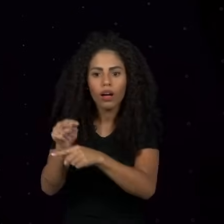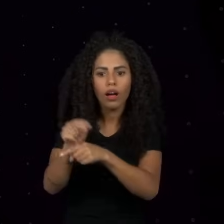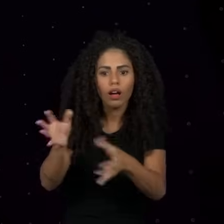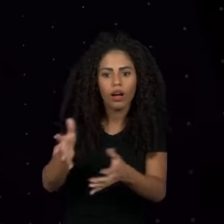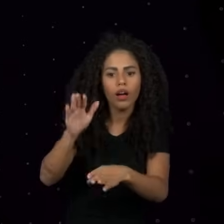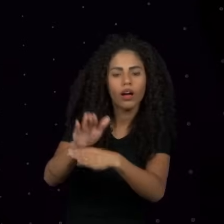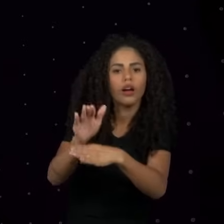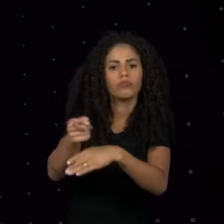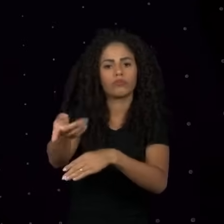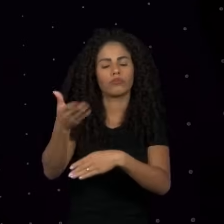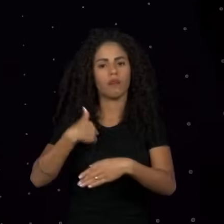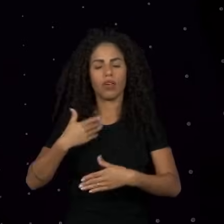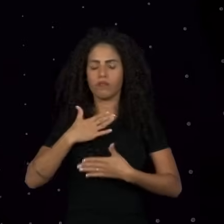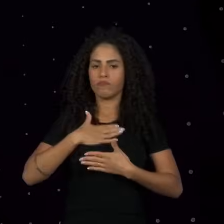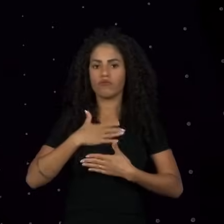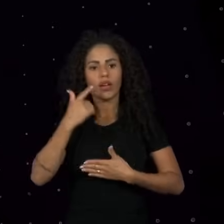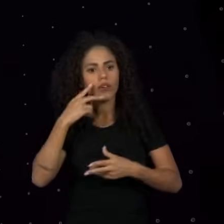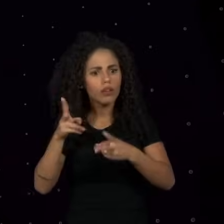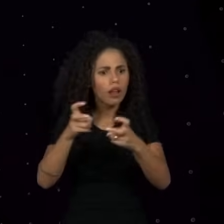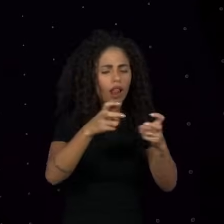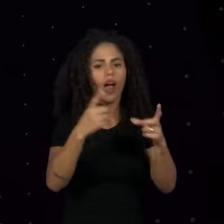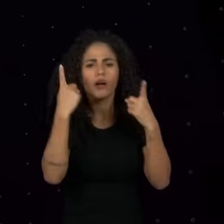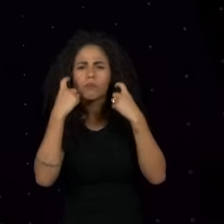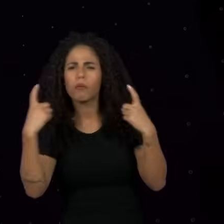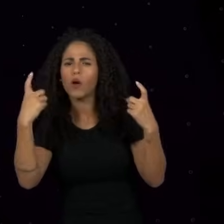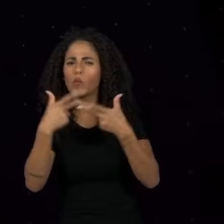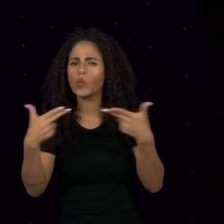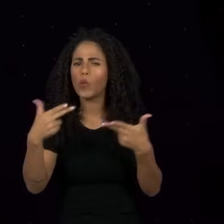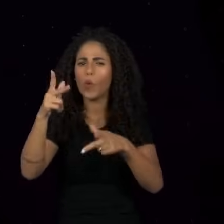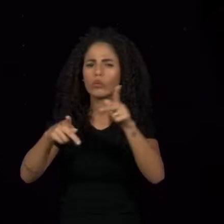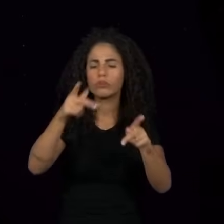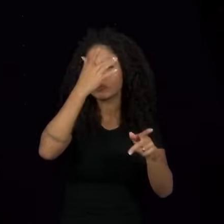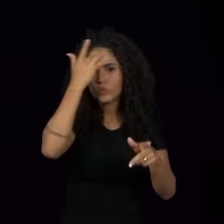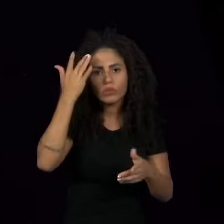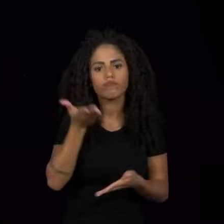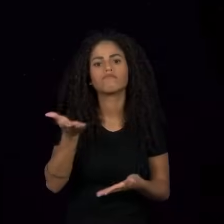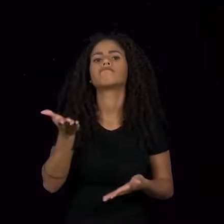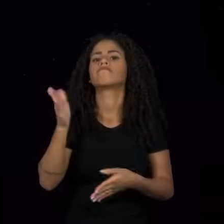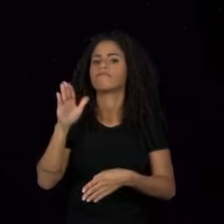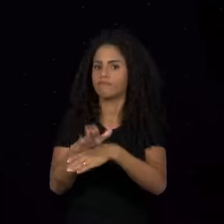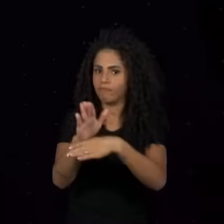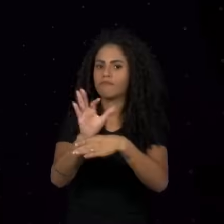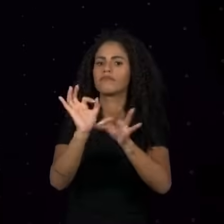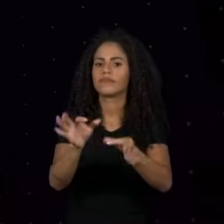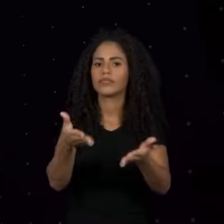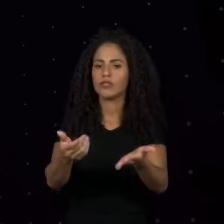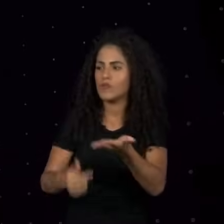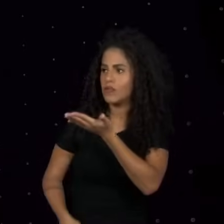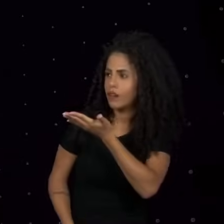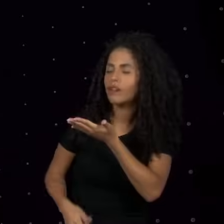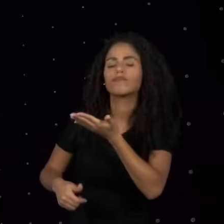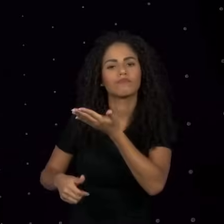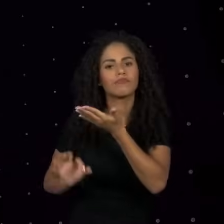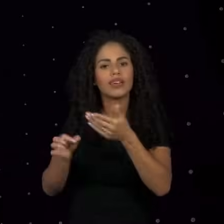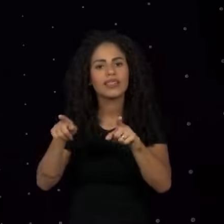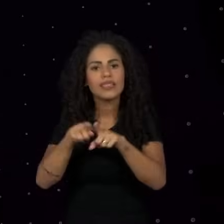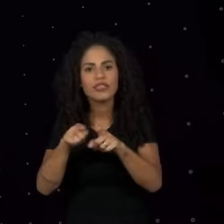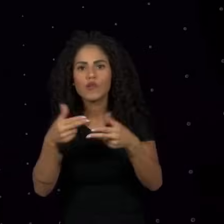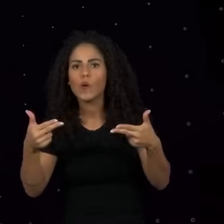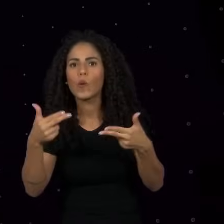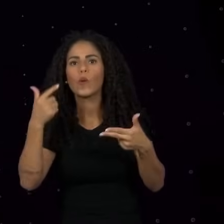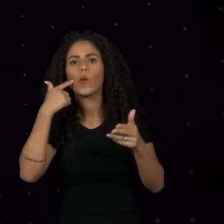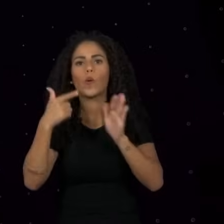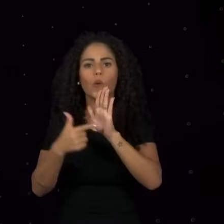abstrair de algumas coisas, né? De pessoas, de barulhos, e é isso. Então, ele pode não só parar autolesões